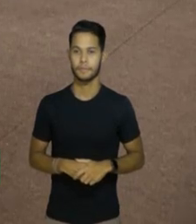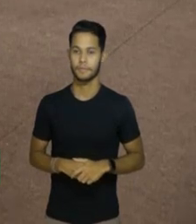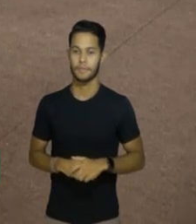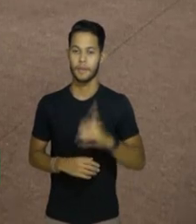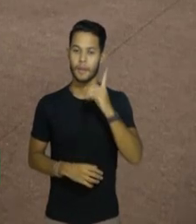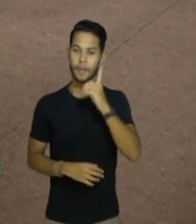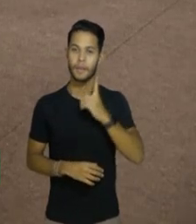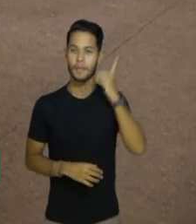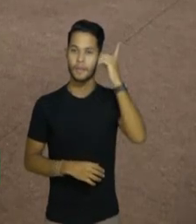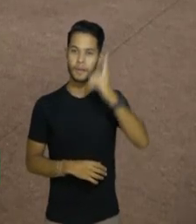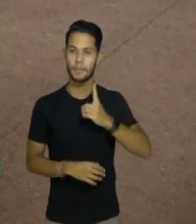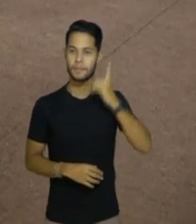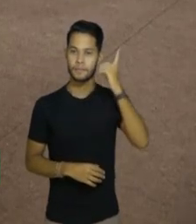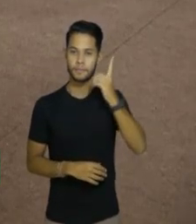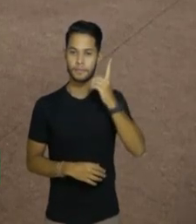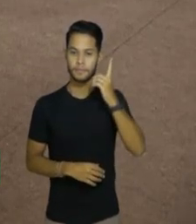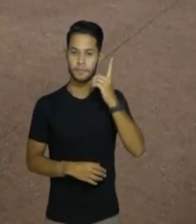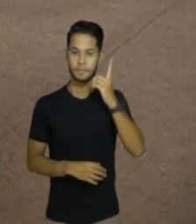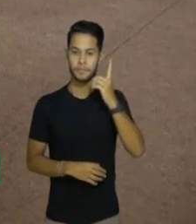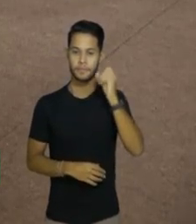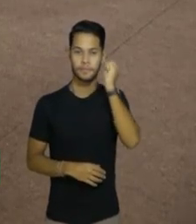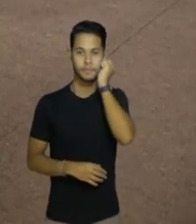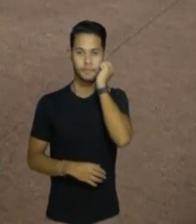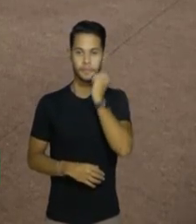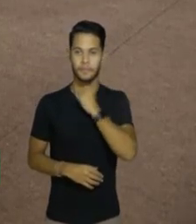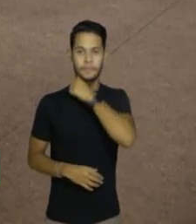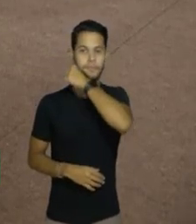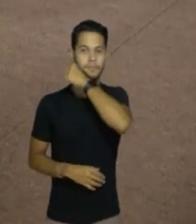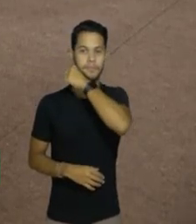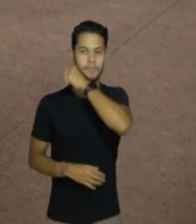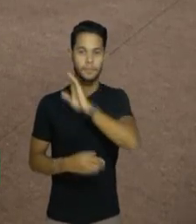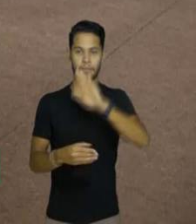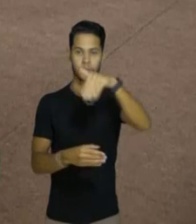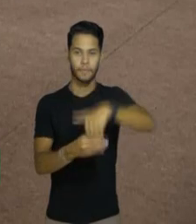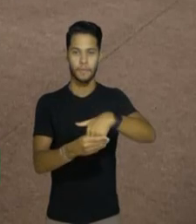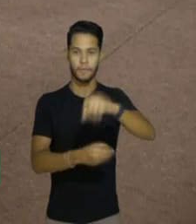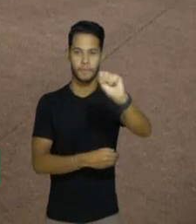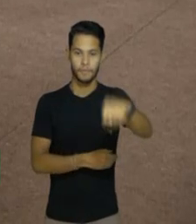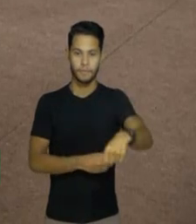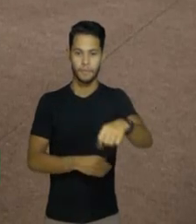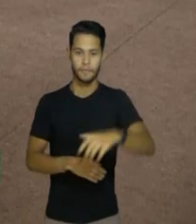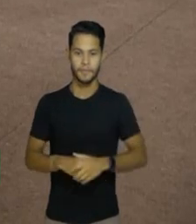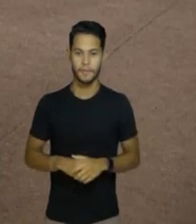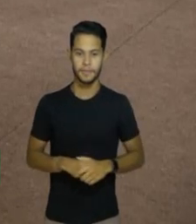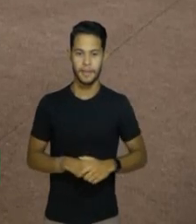deputado Massoco? Deputado Massoco vota sim.